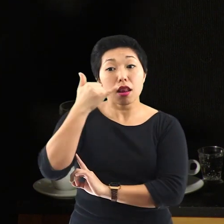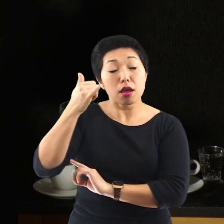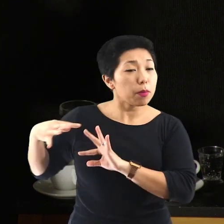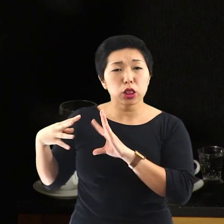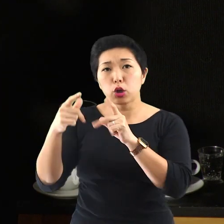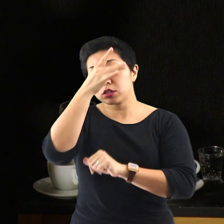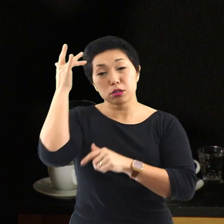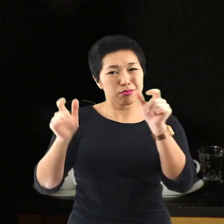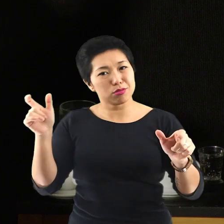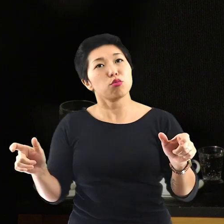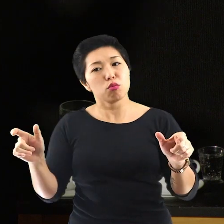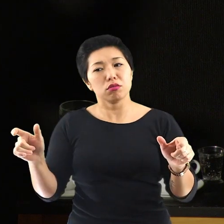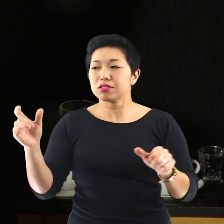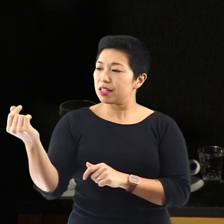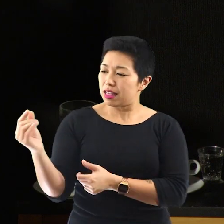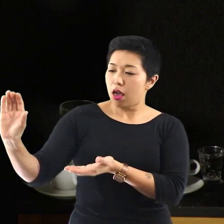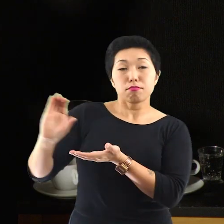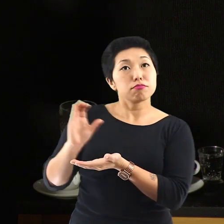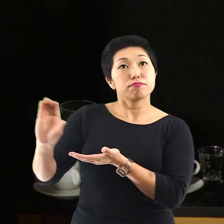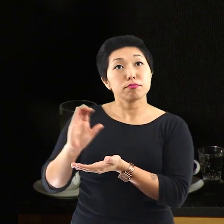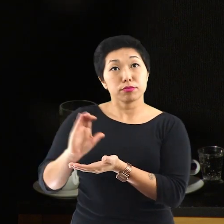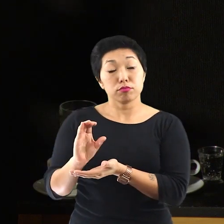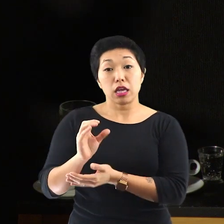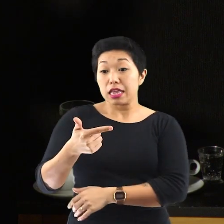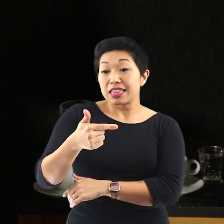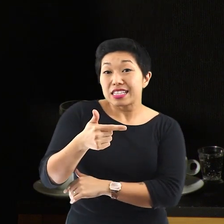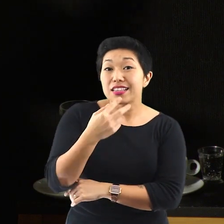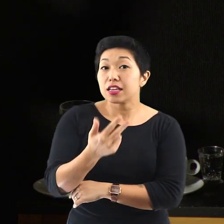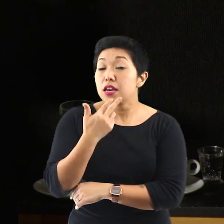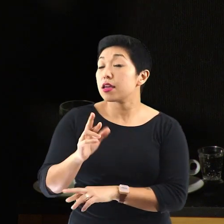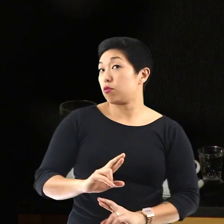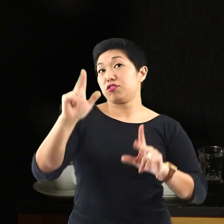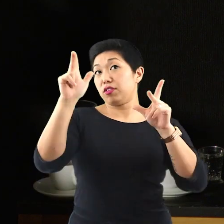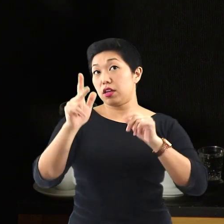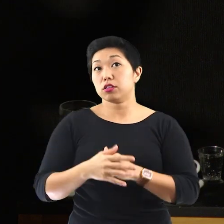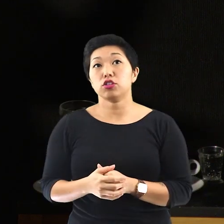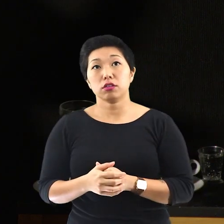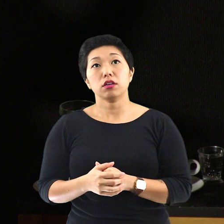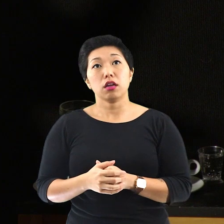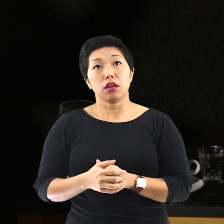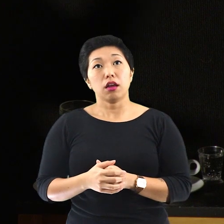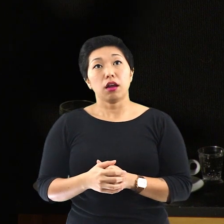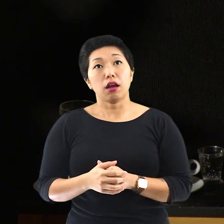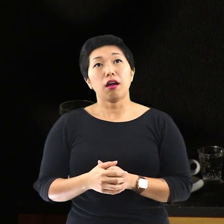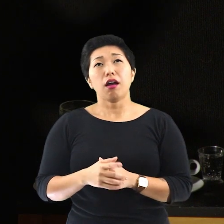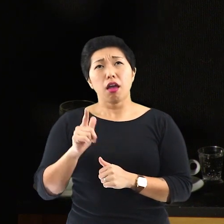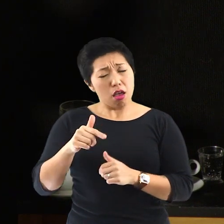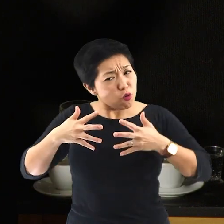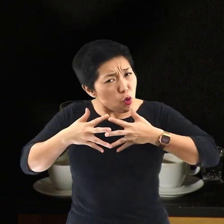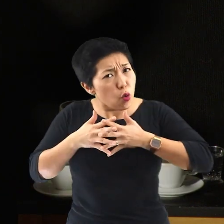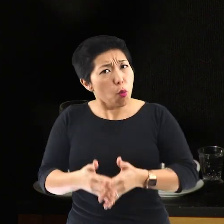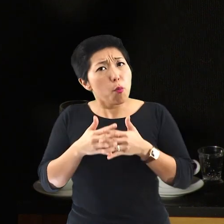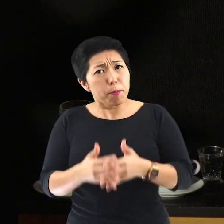os beneficiários. Eles falam, naquela sala tem pessoas falando 17 dialetos diferentes. Então, é um nível